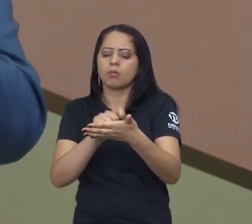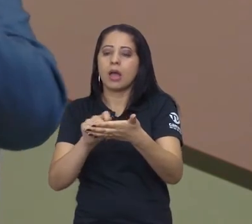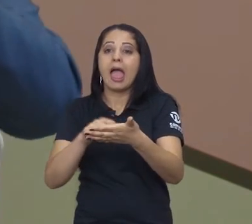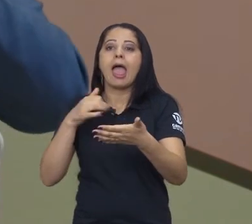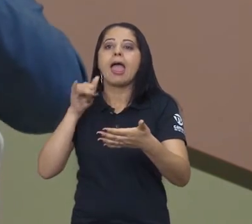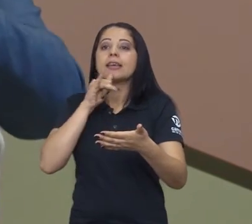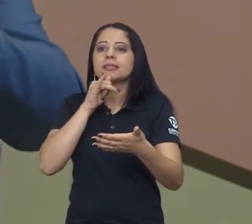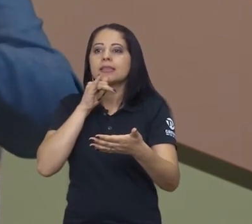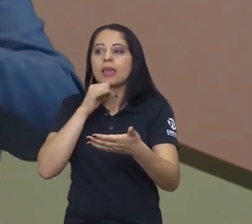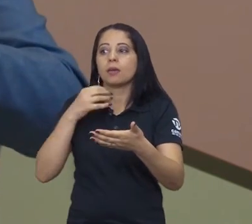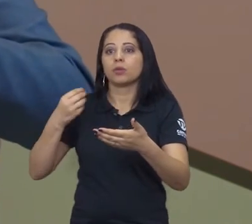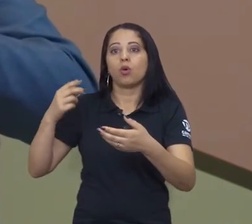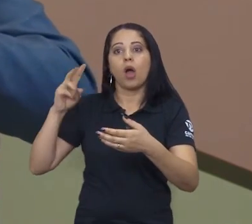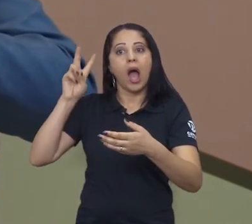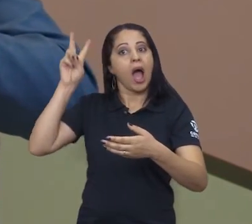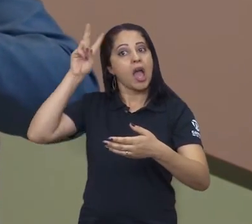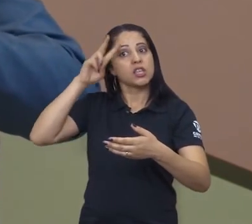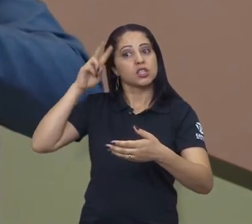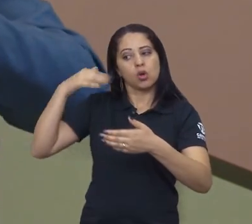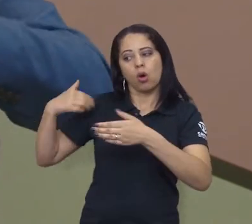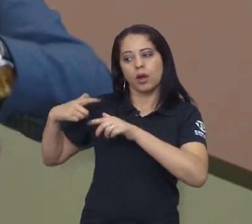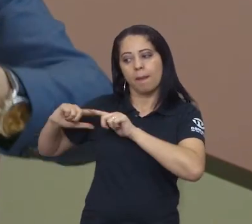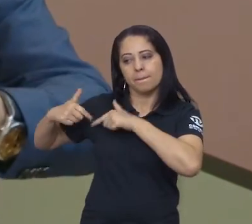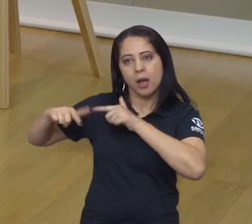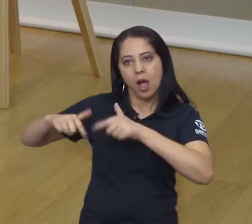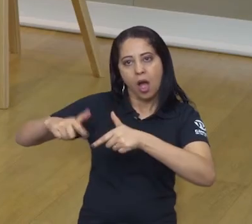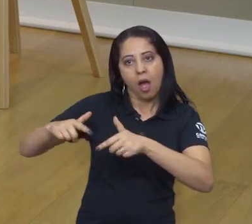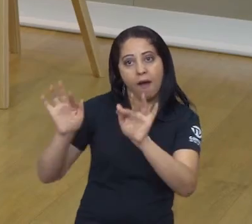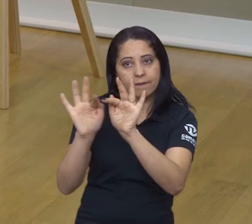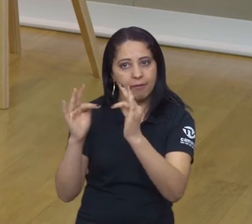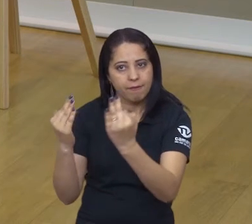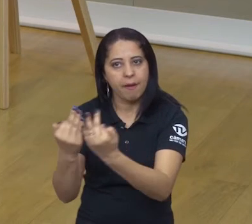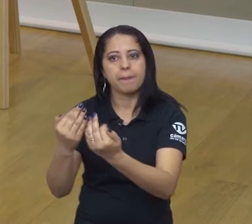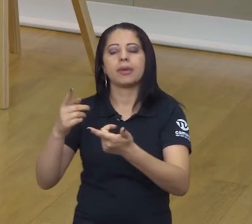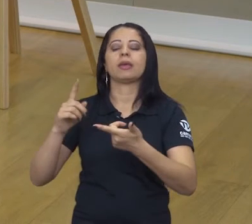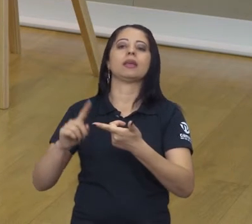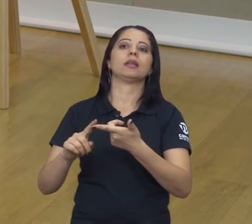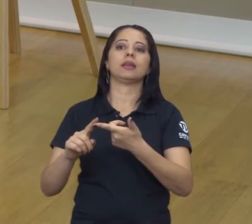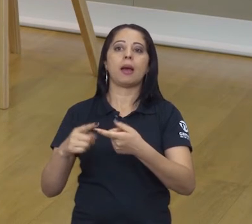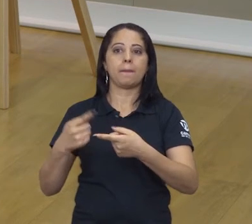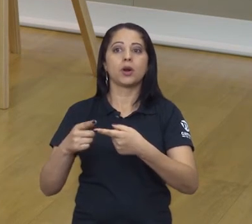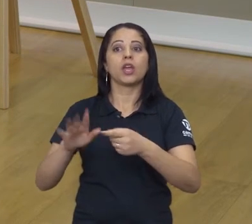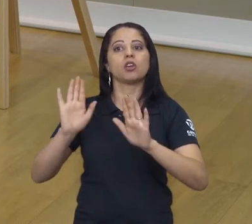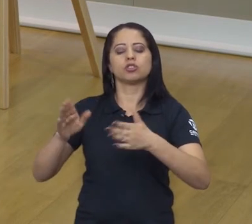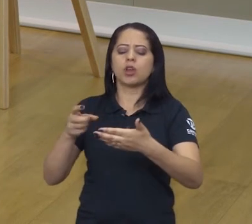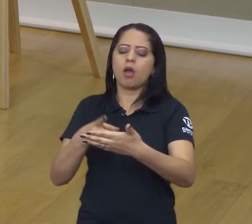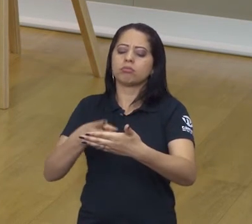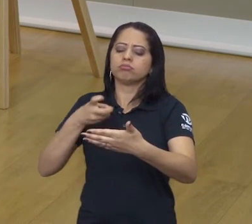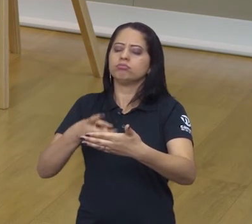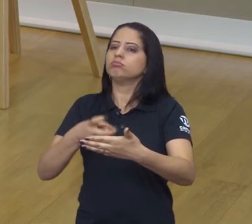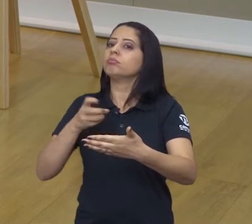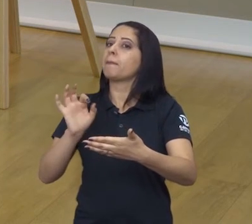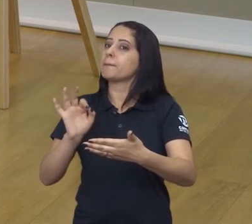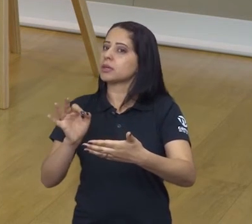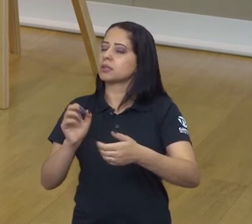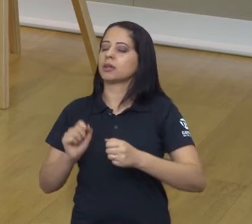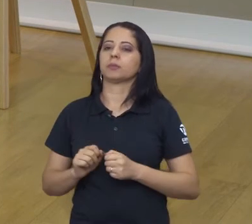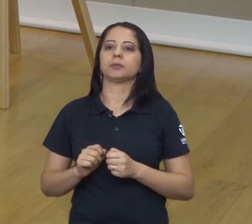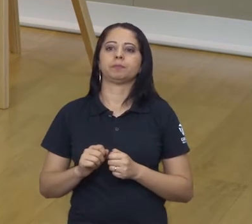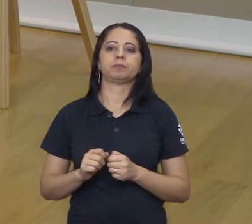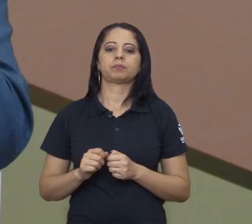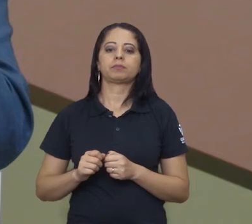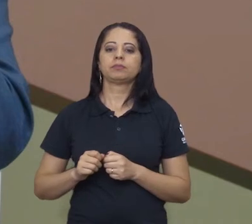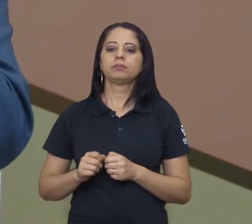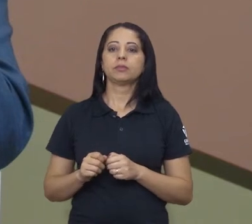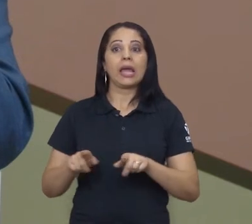entender por exemplo a história familiar essas coisas todas que são histórico dessa dessa pessoa porque já vai me dando alguma direção históri